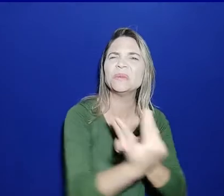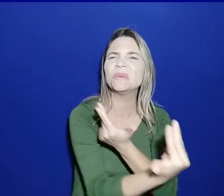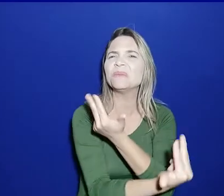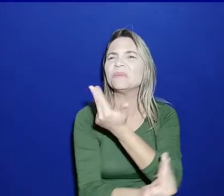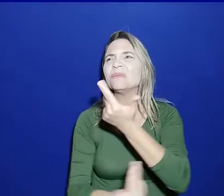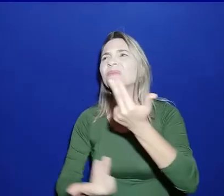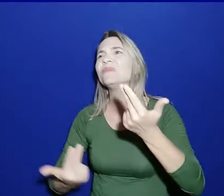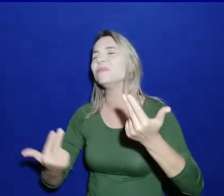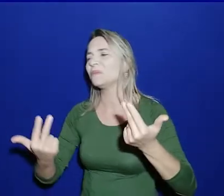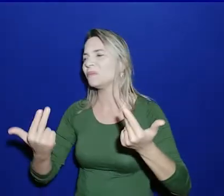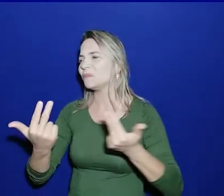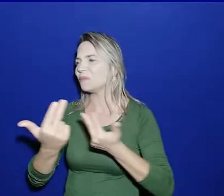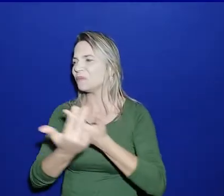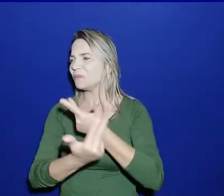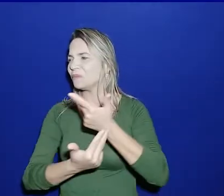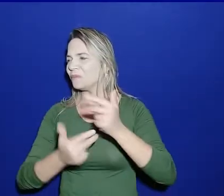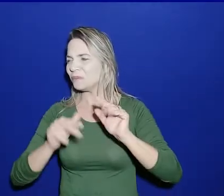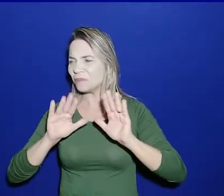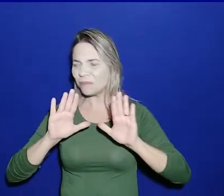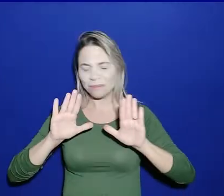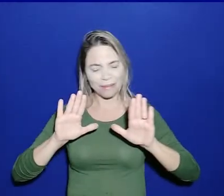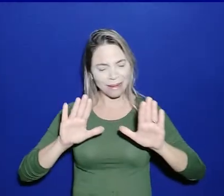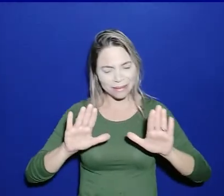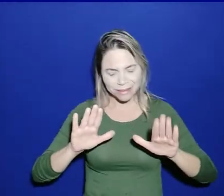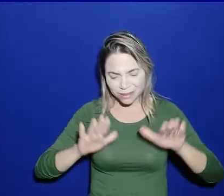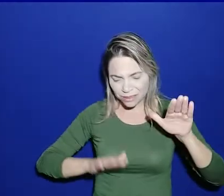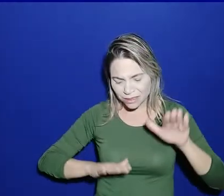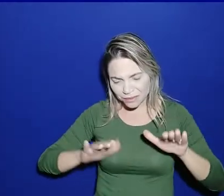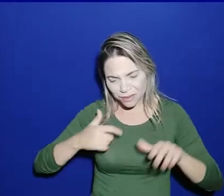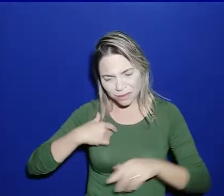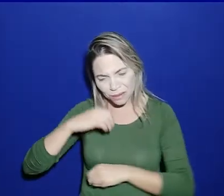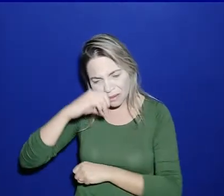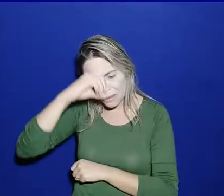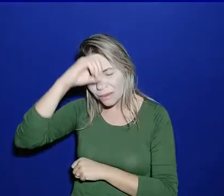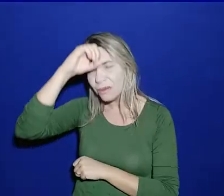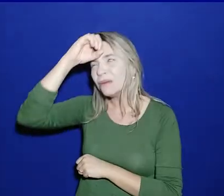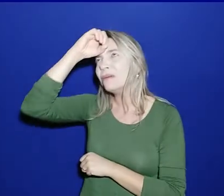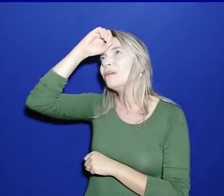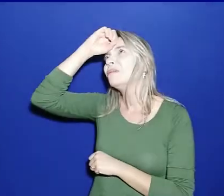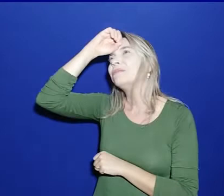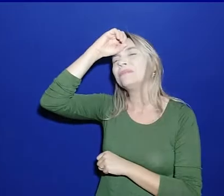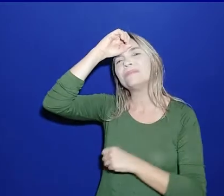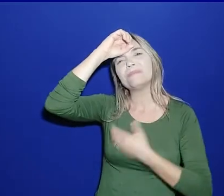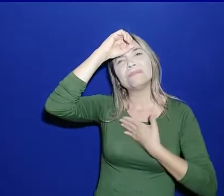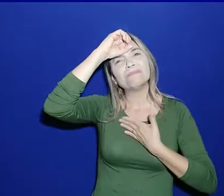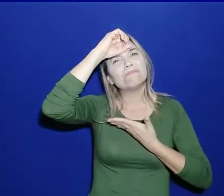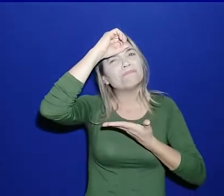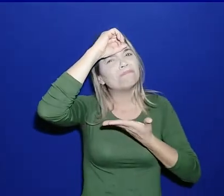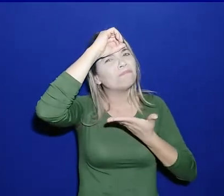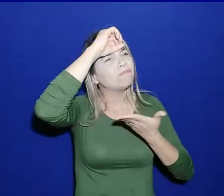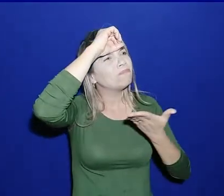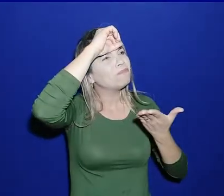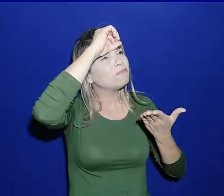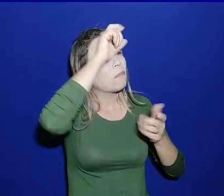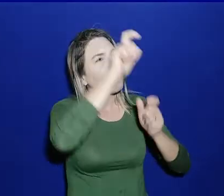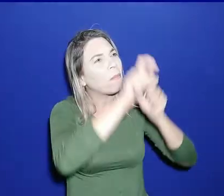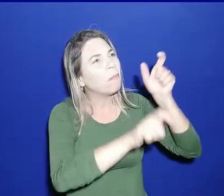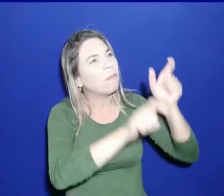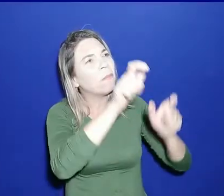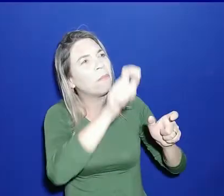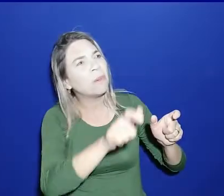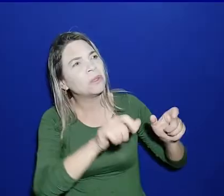Mesmo assim, não consigo entender ao ver que alguém